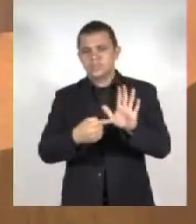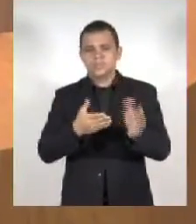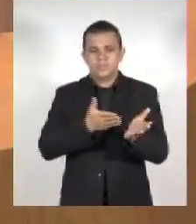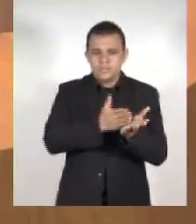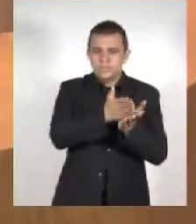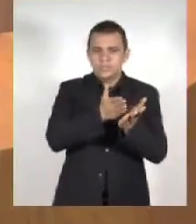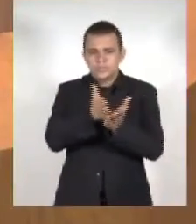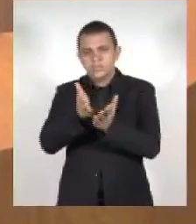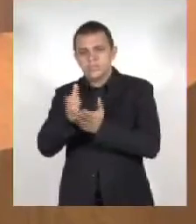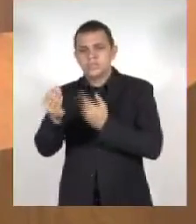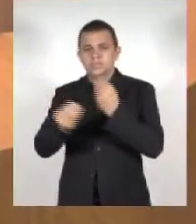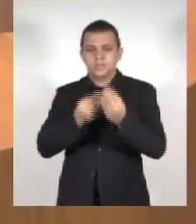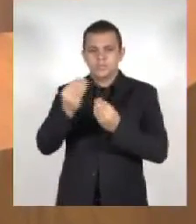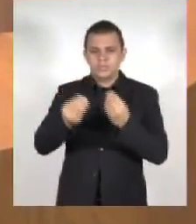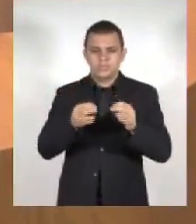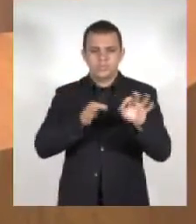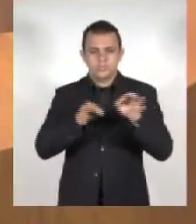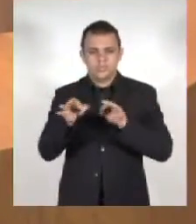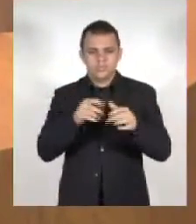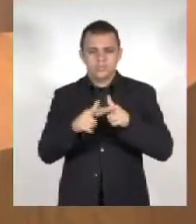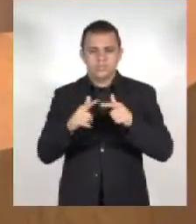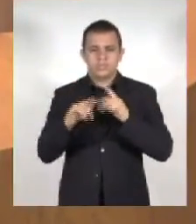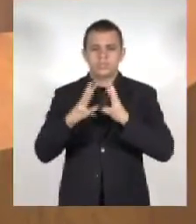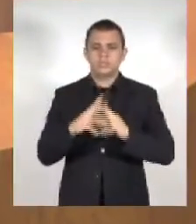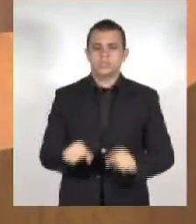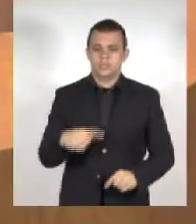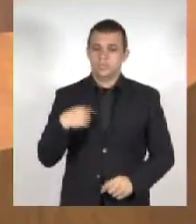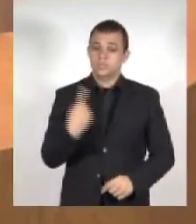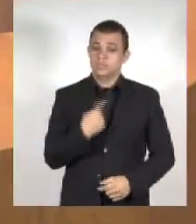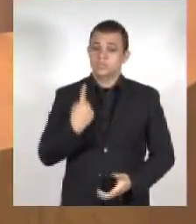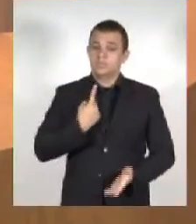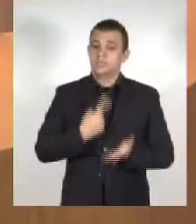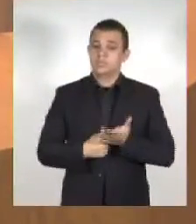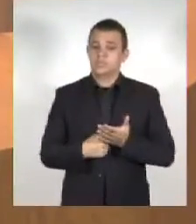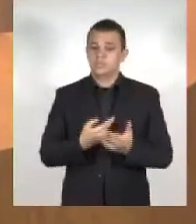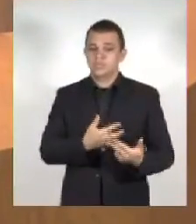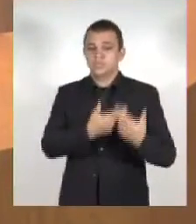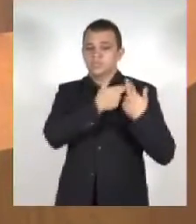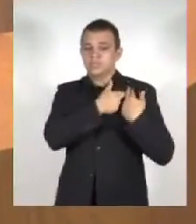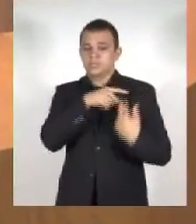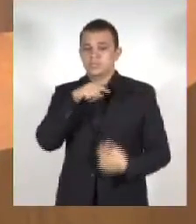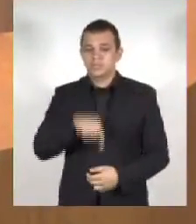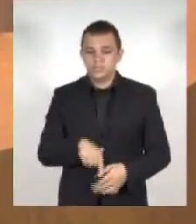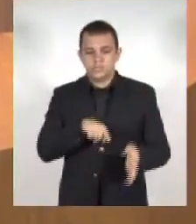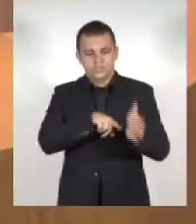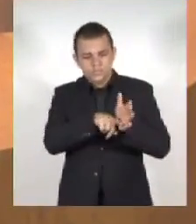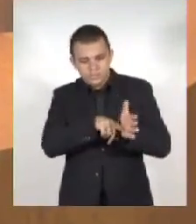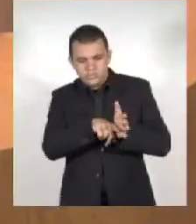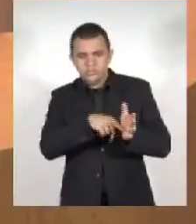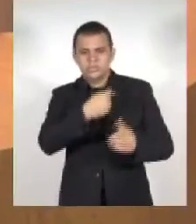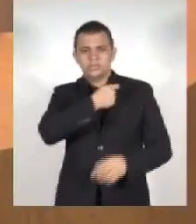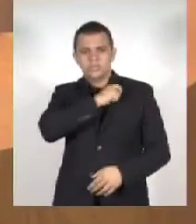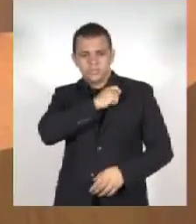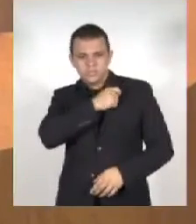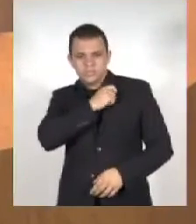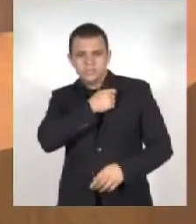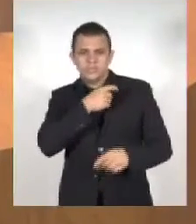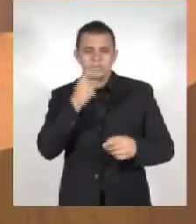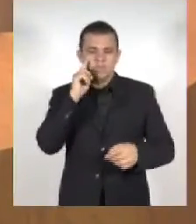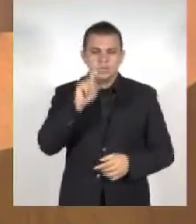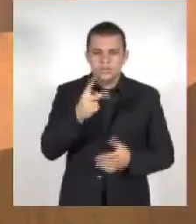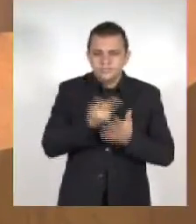E é esse o nosso compromisso no parlamento, de fiscalizar, de apontar os erros, mas também de apontar